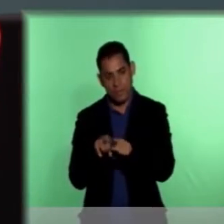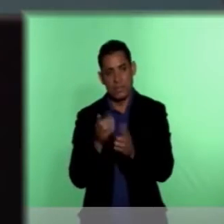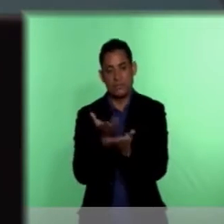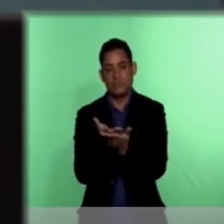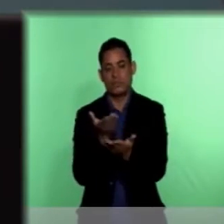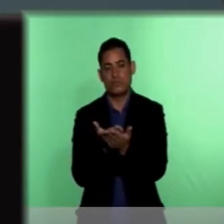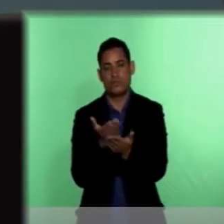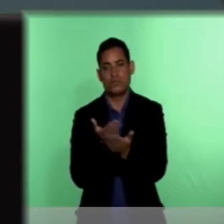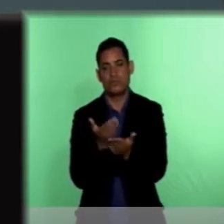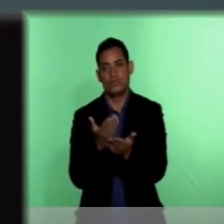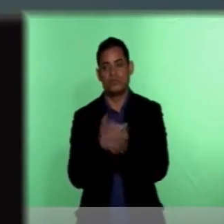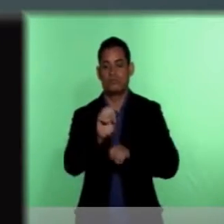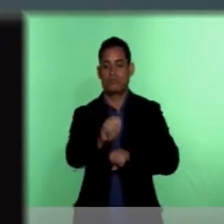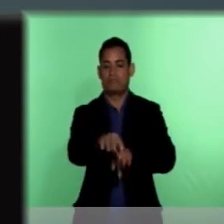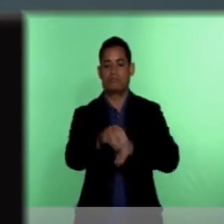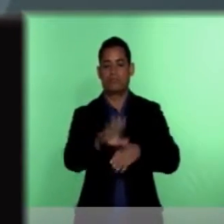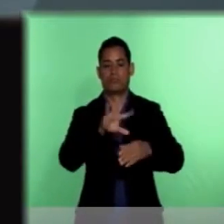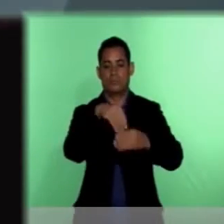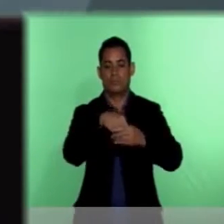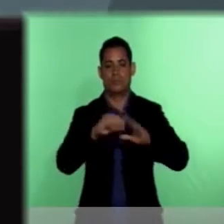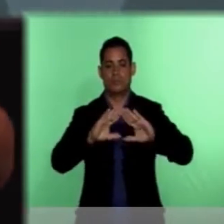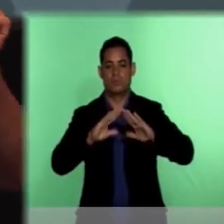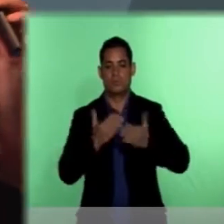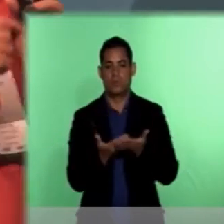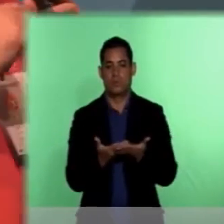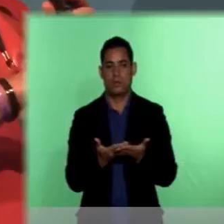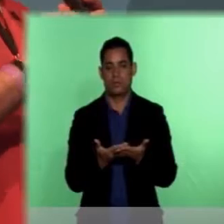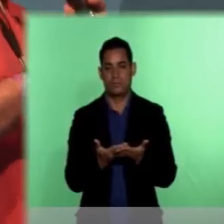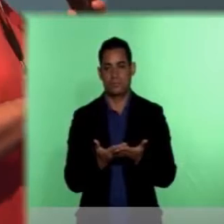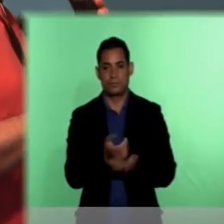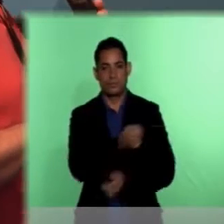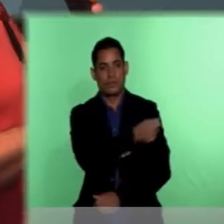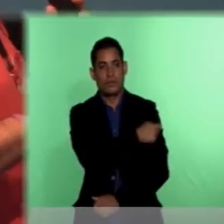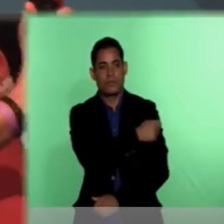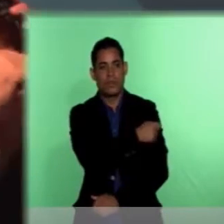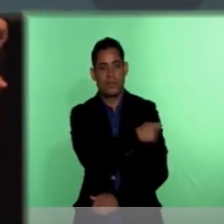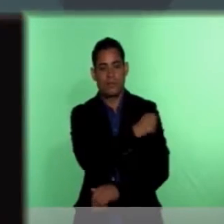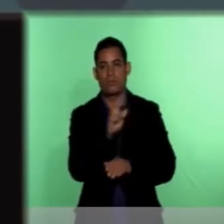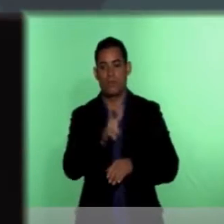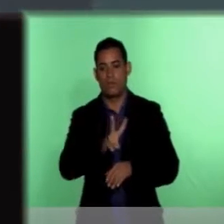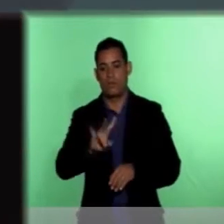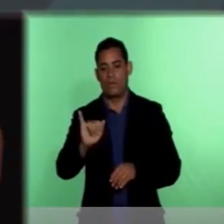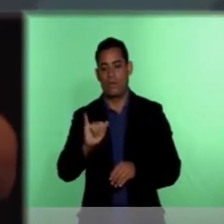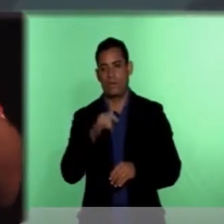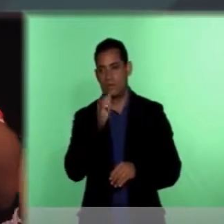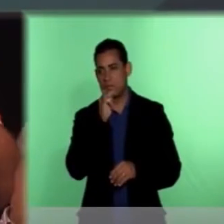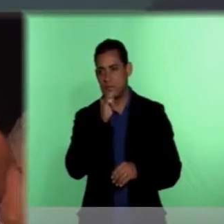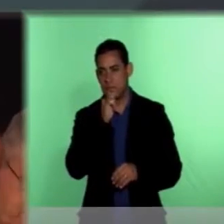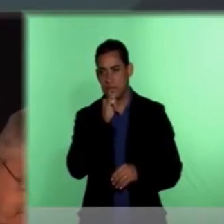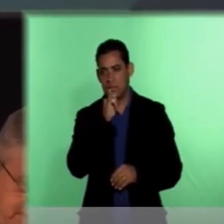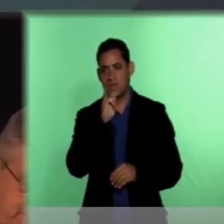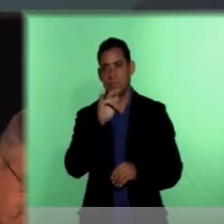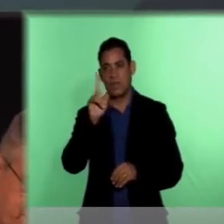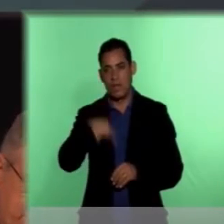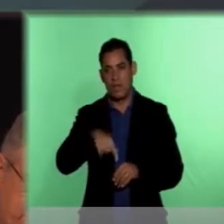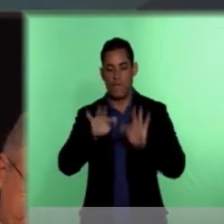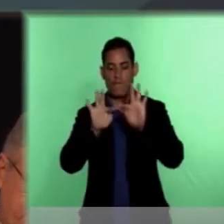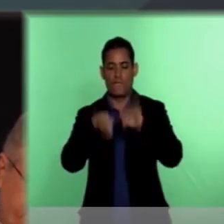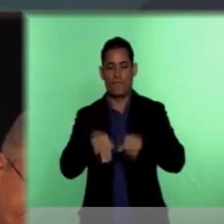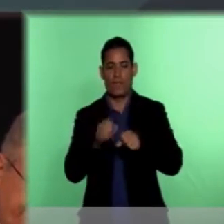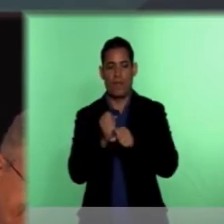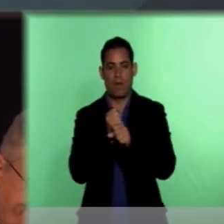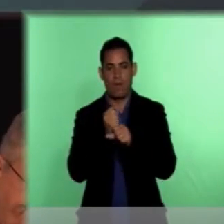prática do ensino nas escolas. Os alunos, quando chegam no ensino secundário, que seria o final dos